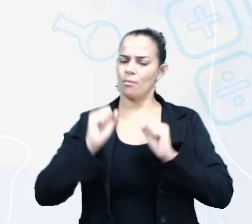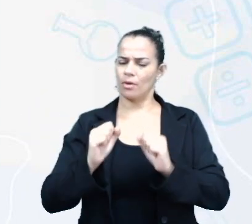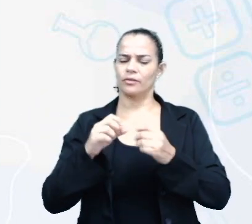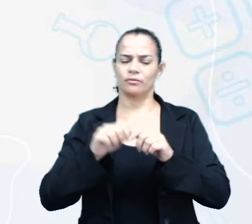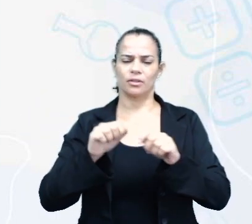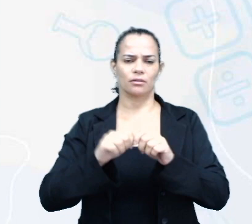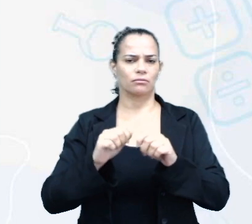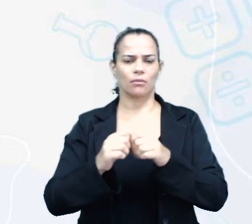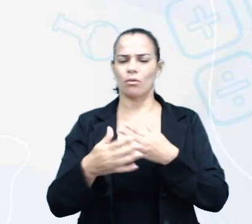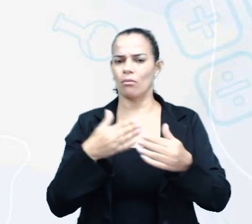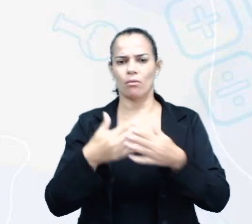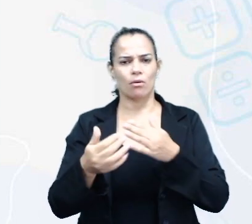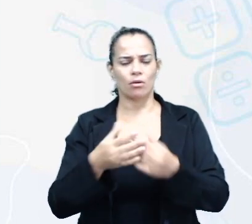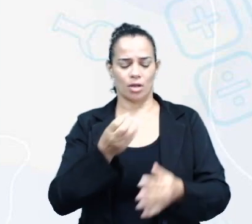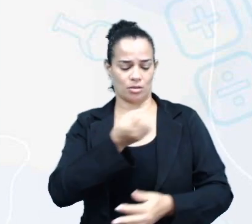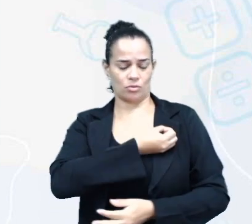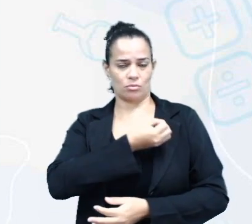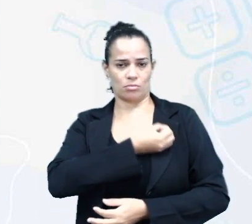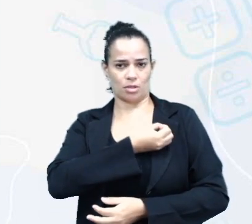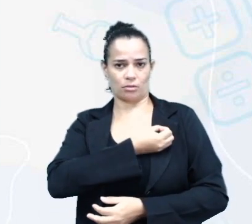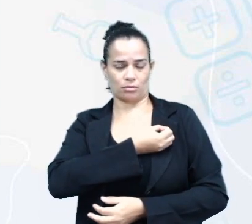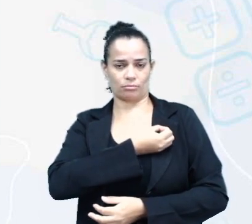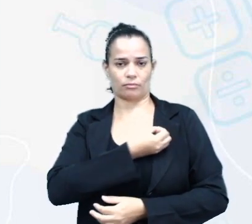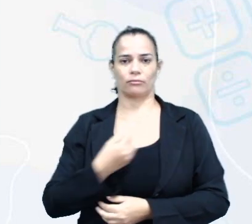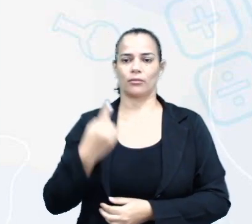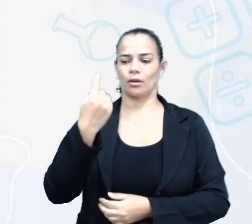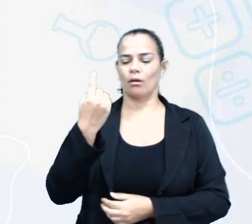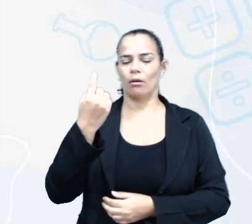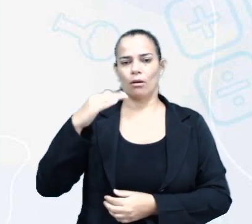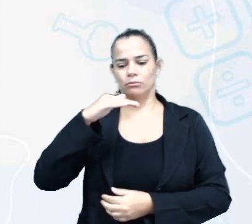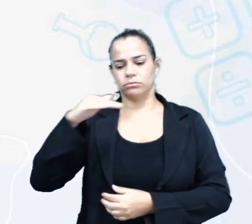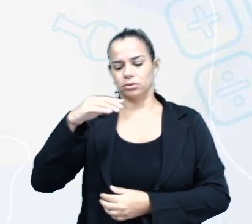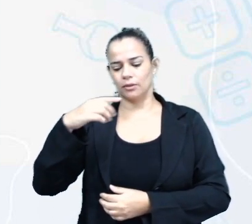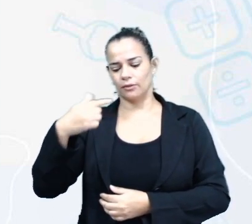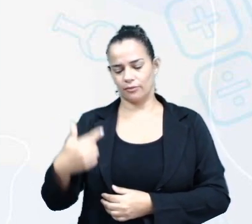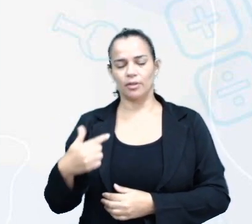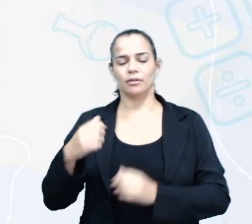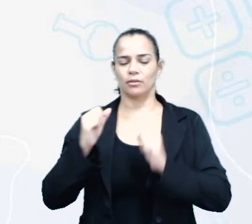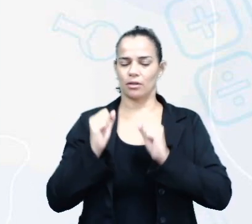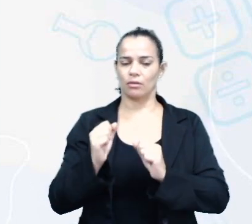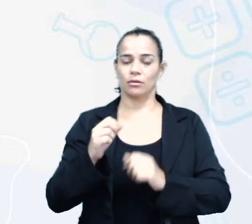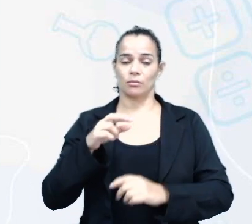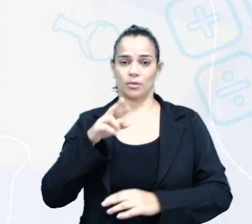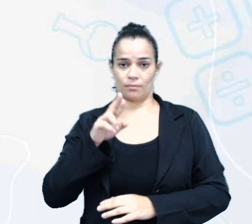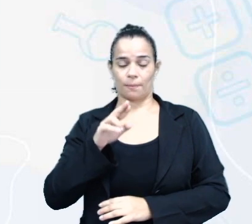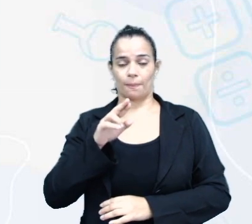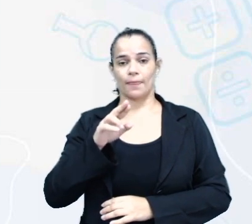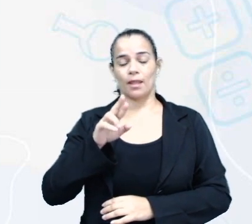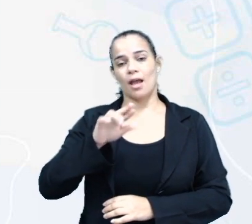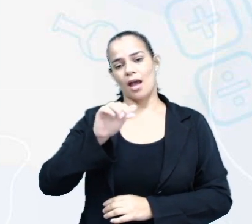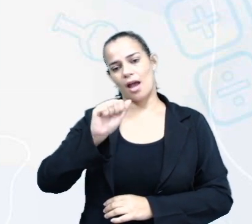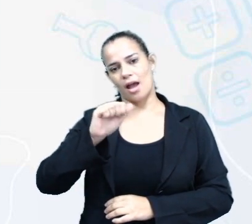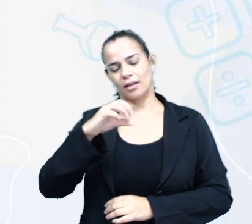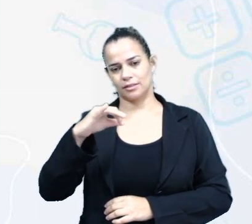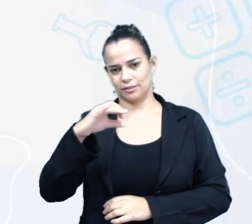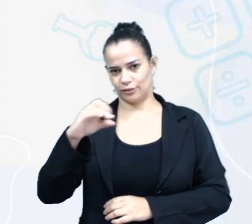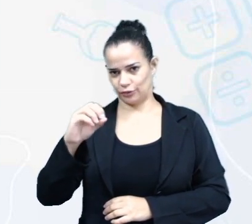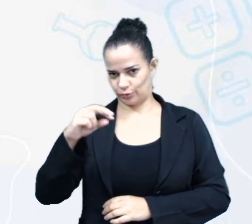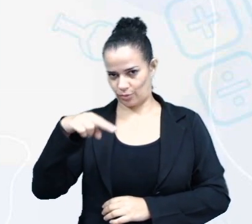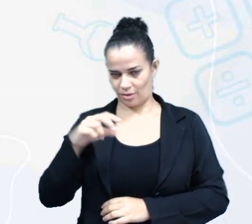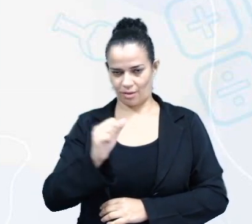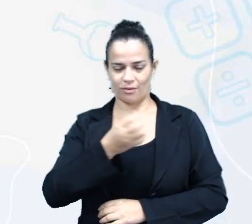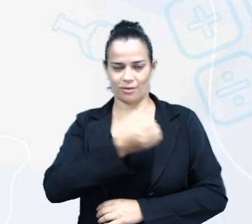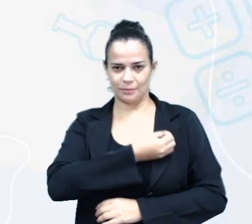A real. Uma fração que é um número racional, visto na aula passada, menos 3 sobre